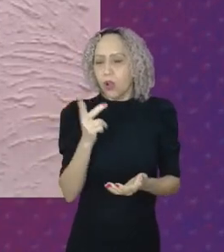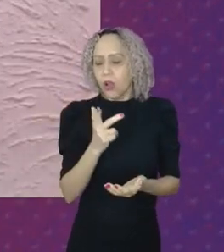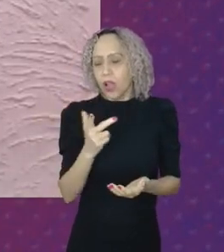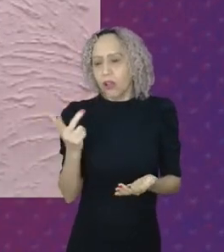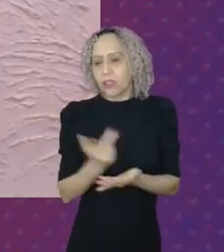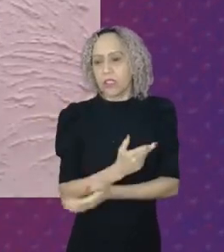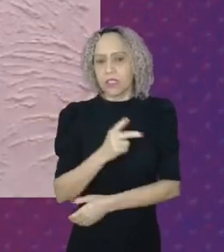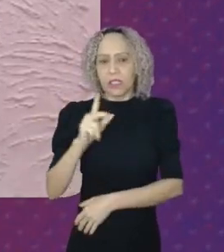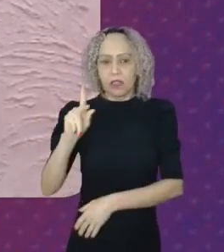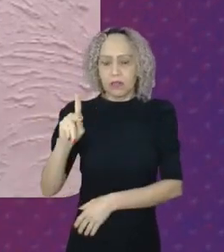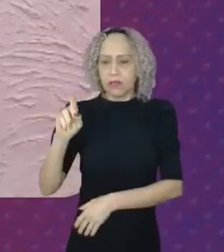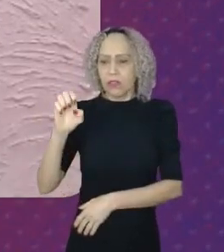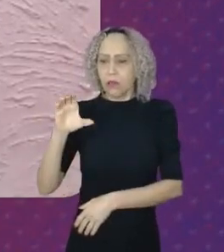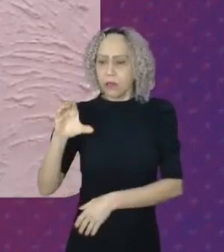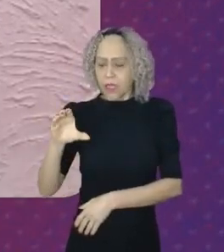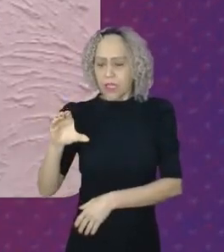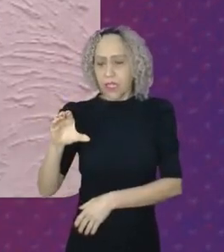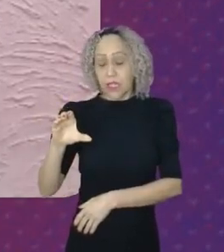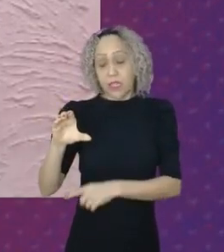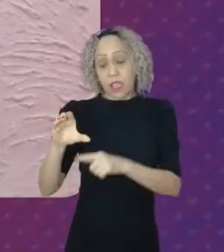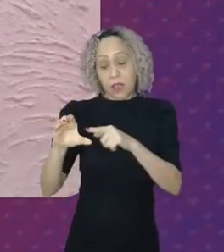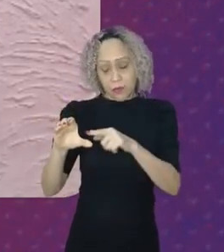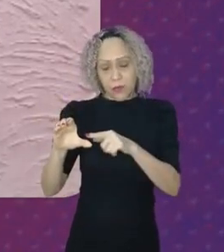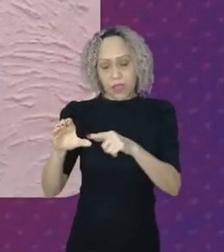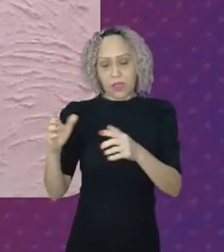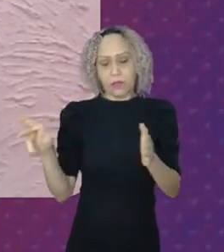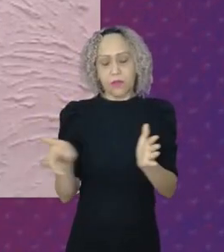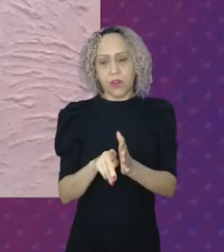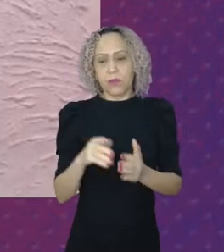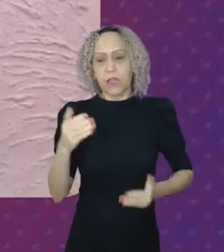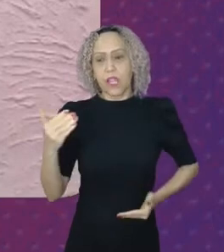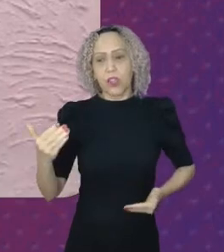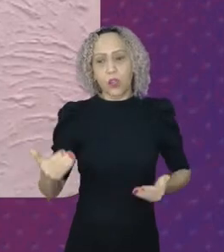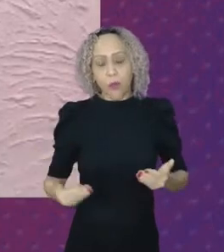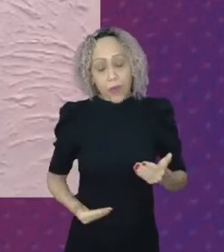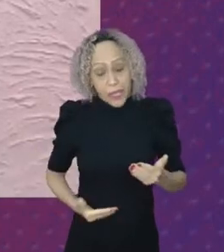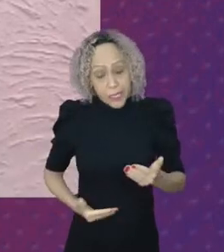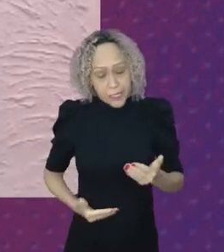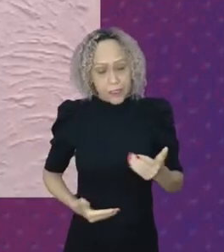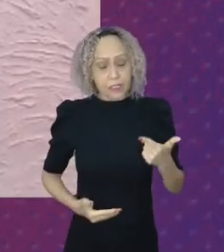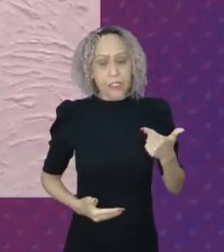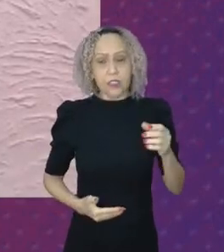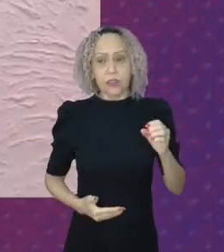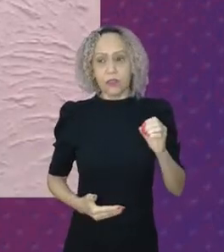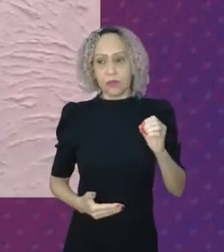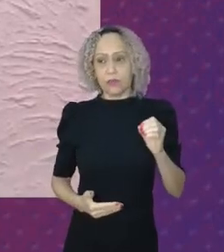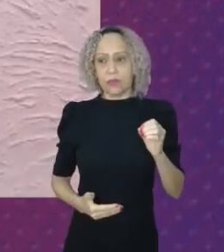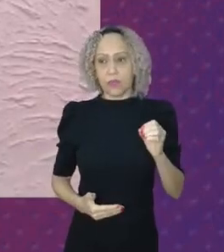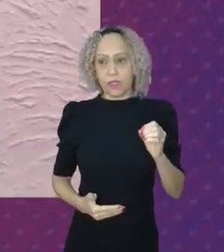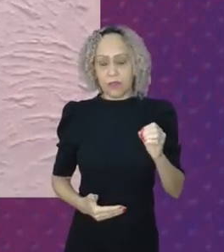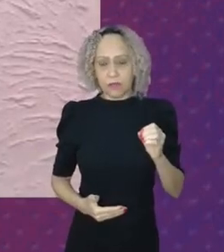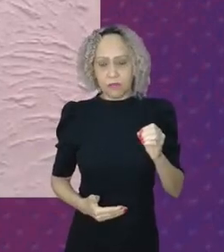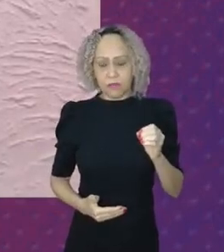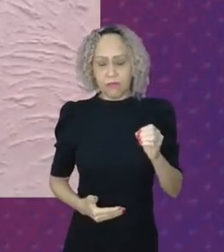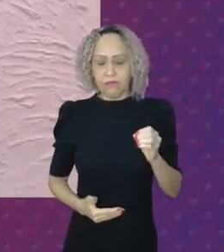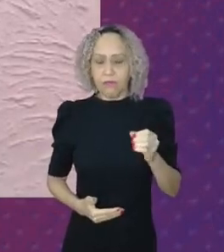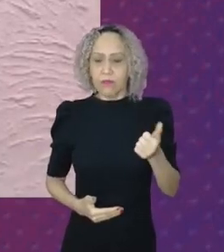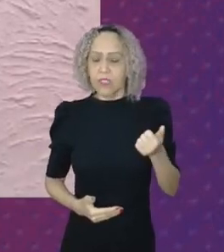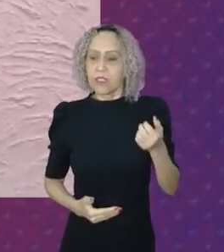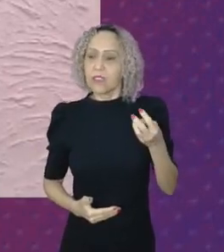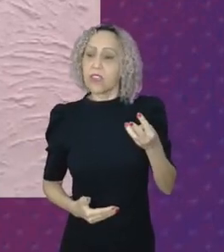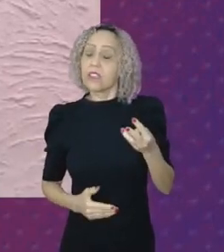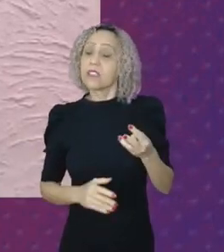atrás, aí veio a PEC das domésticas. Em 2013, ela virou uma emenda. E com a 150